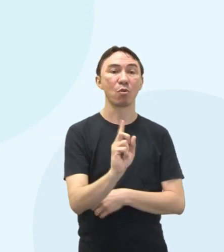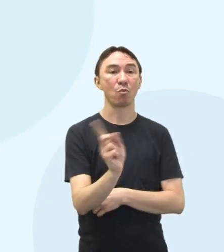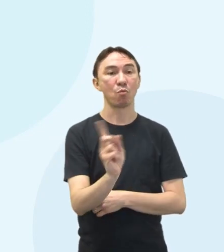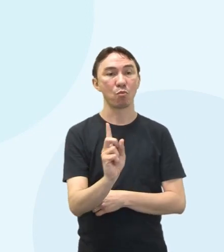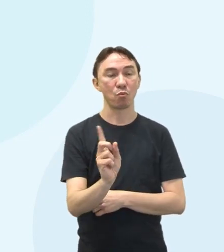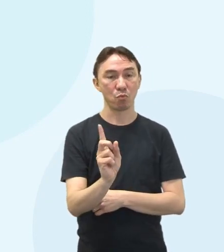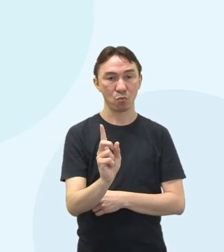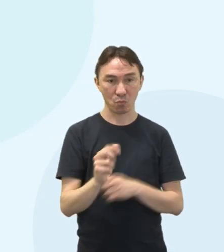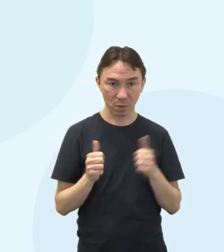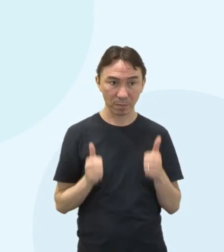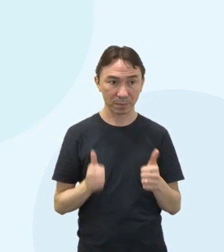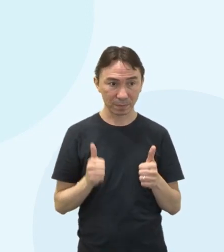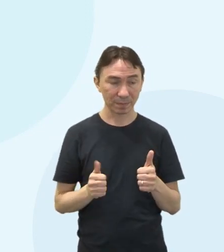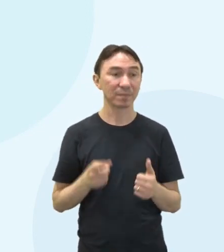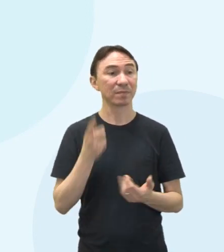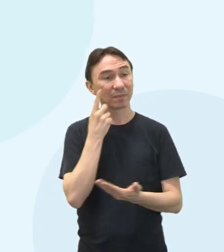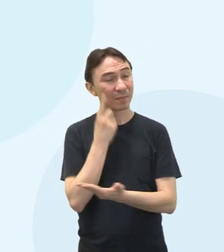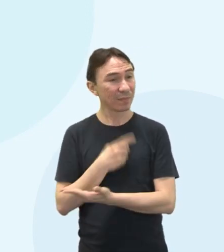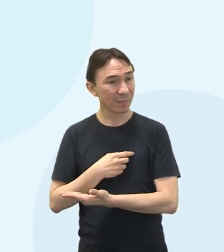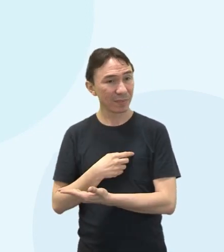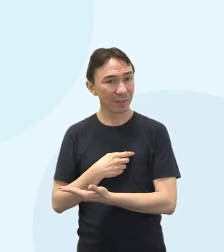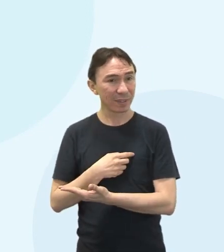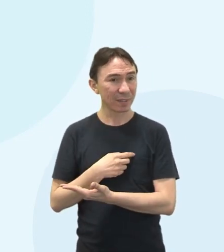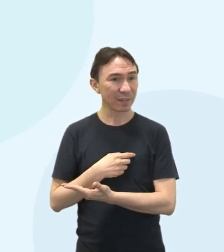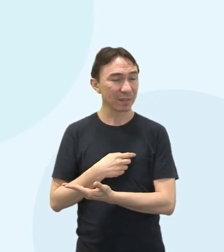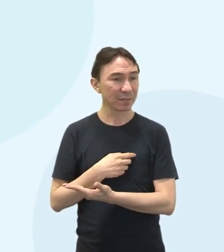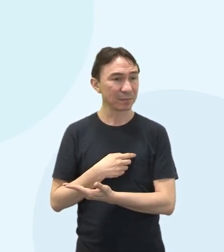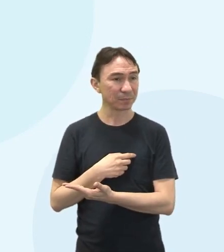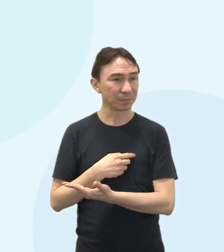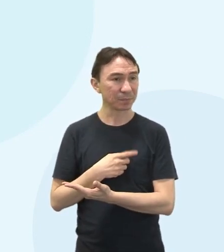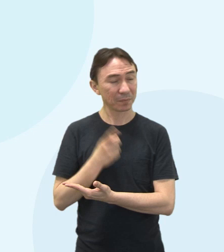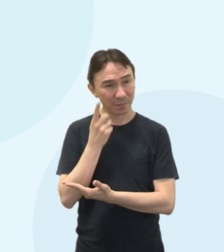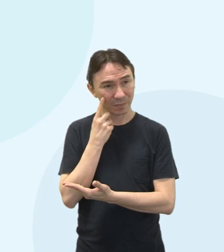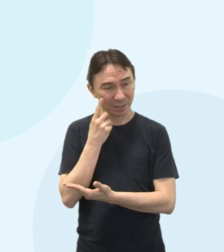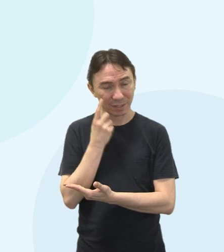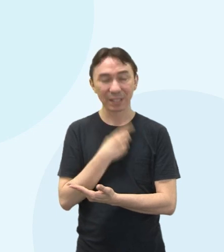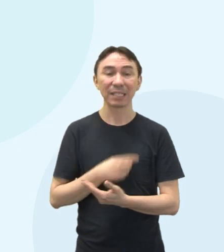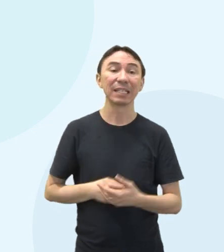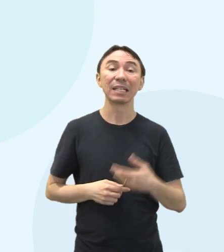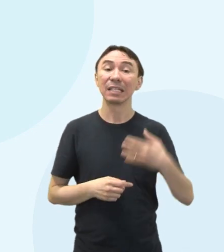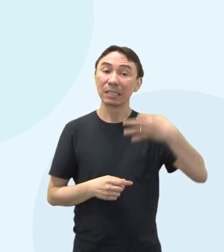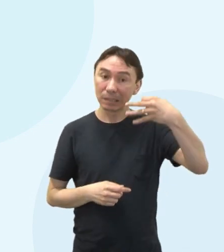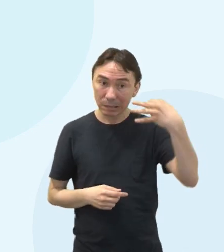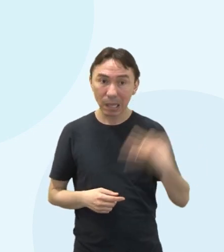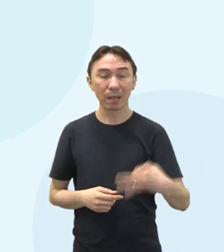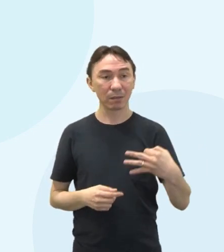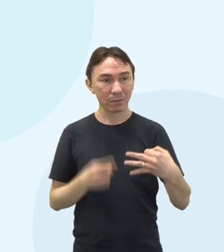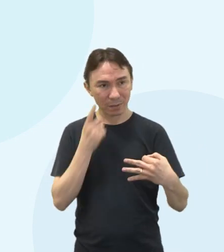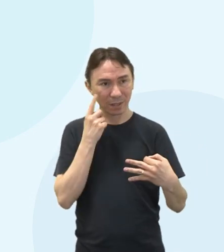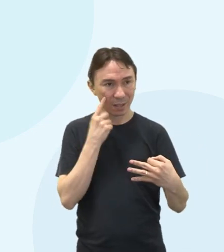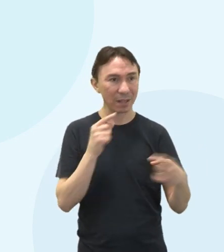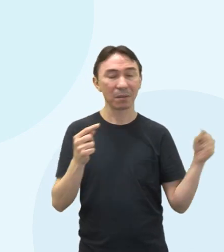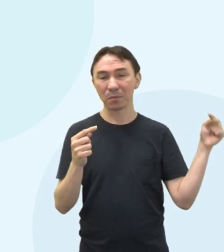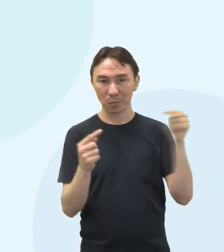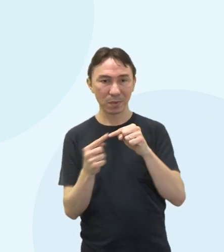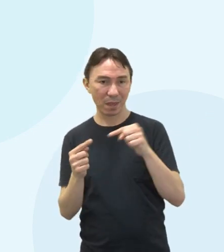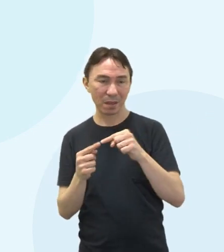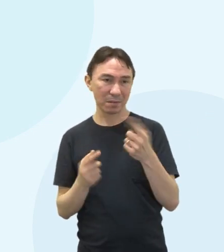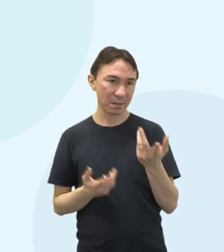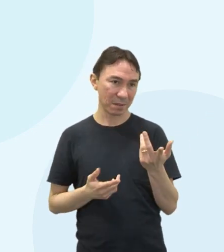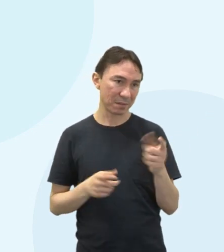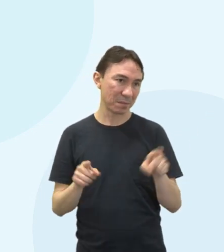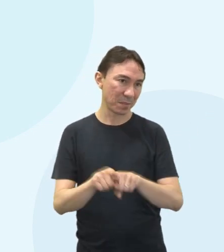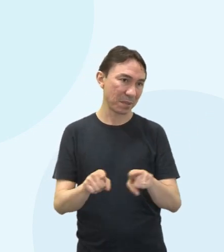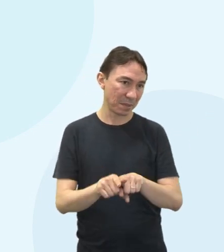a ordinária EA identificado e quando ele acerta atividade está relacionada a associar então